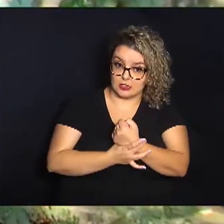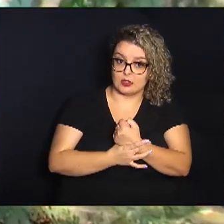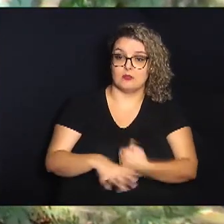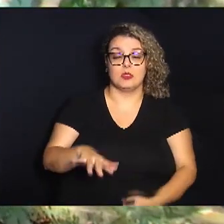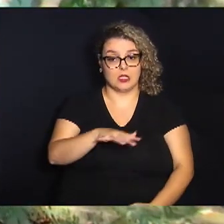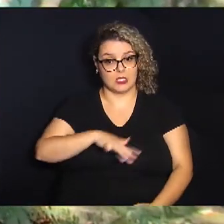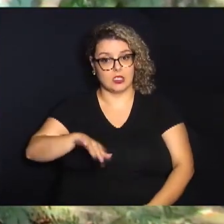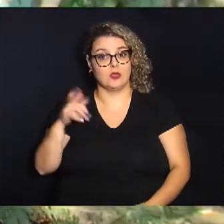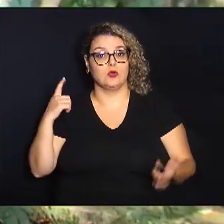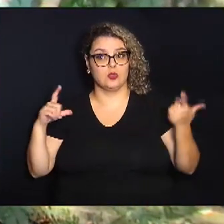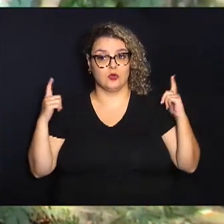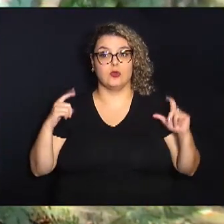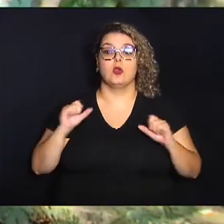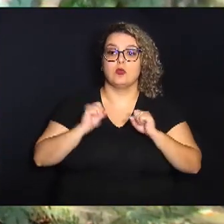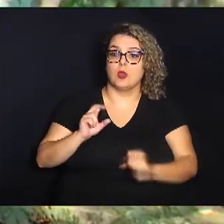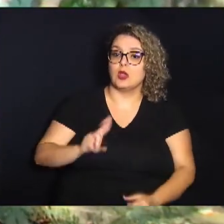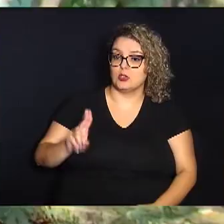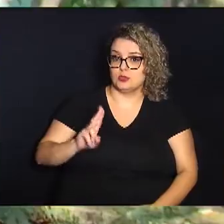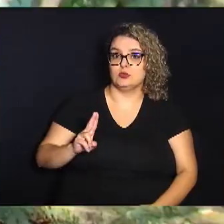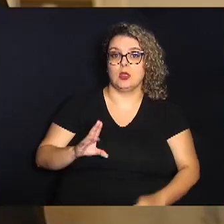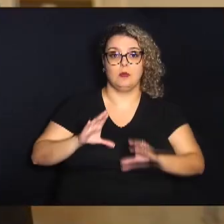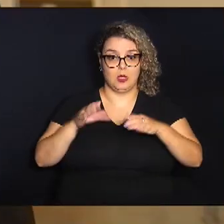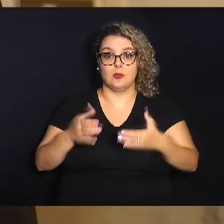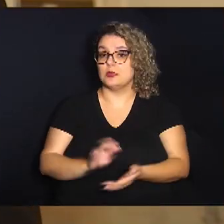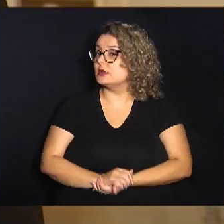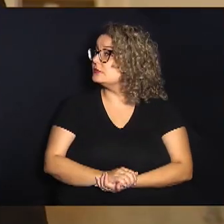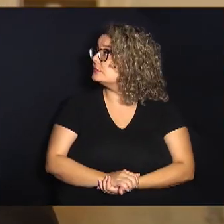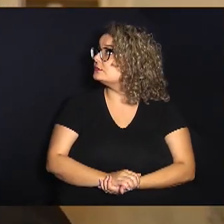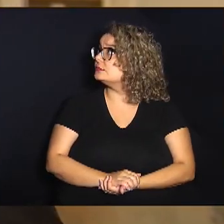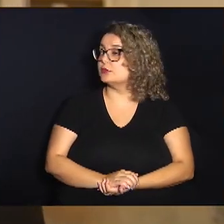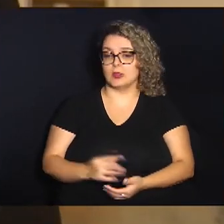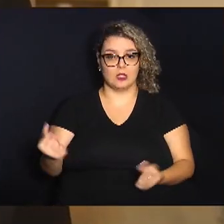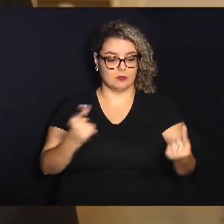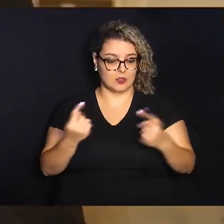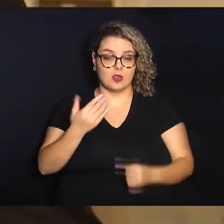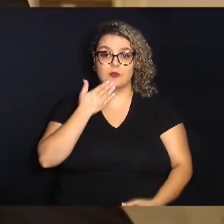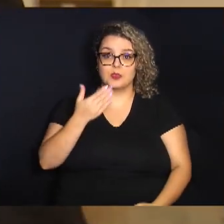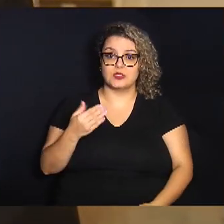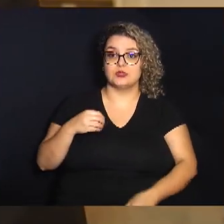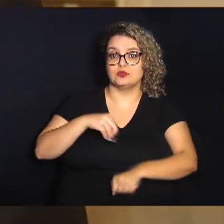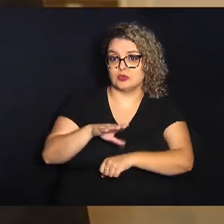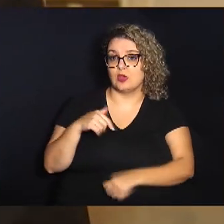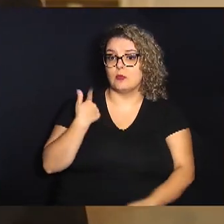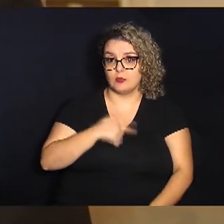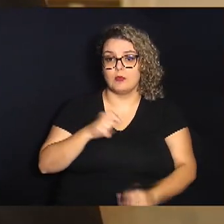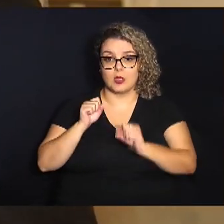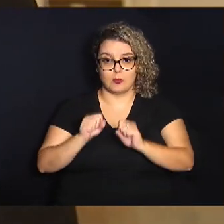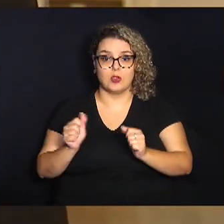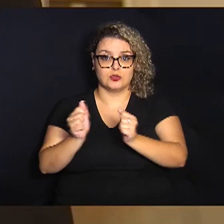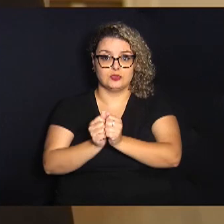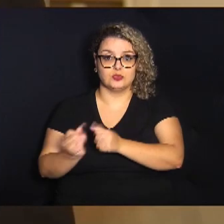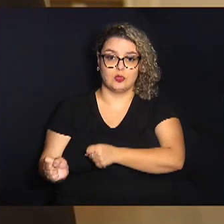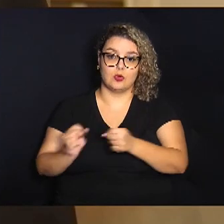de lazer possa ser utilizada pela comunidade. Vieram fazer um pedido, uma indicação para a gente gente possa, junto com o poder público,